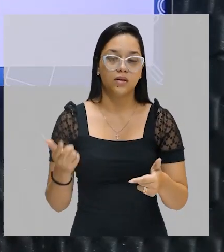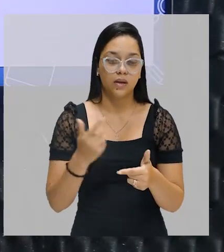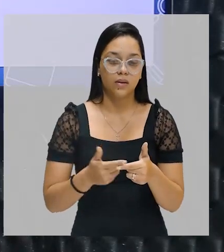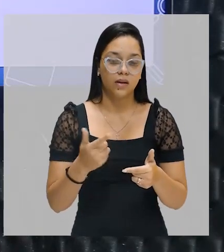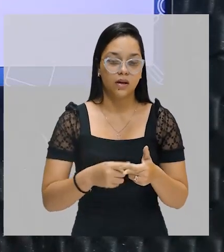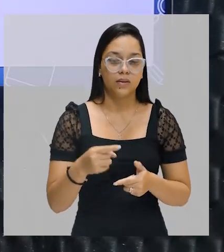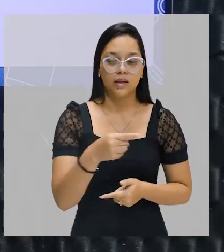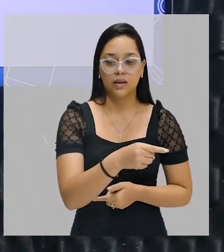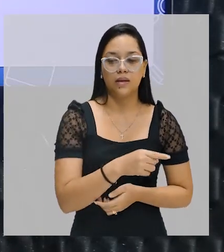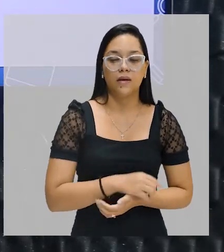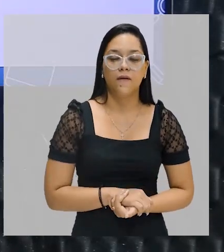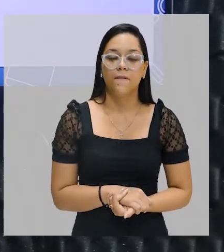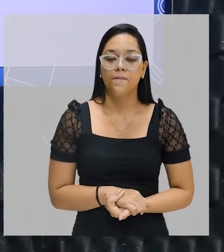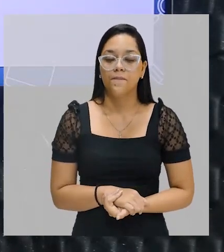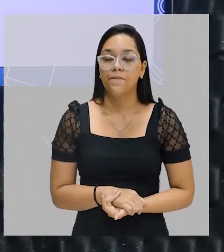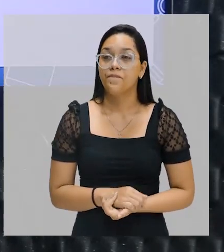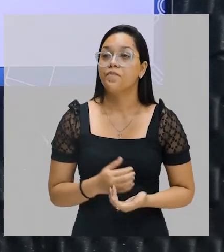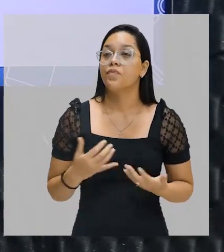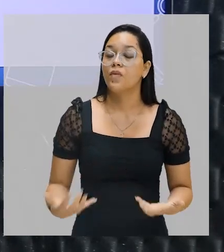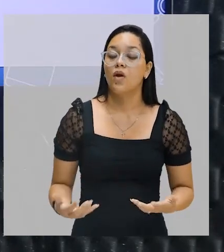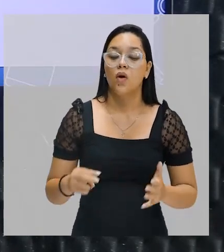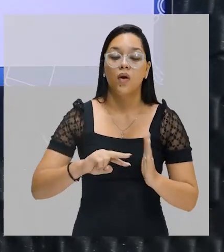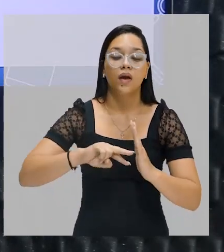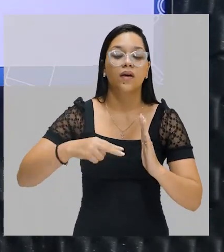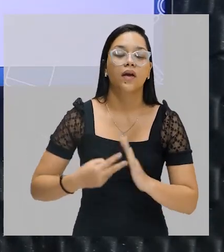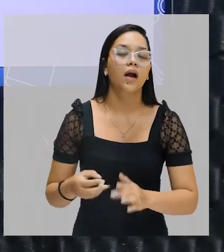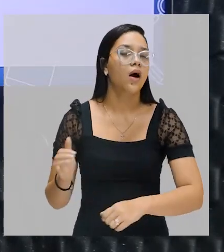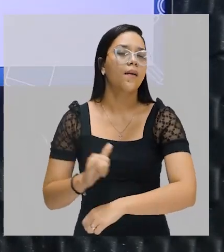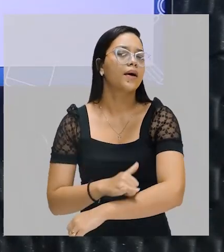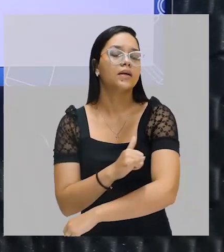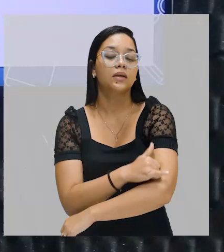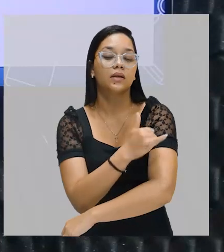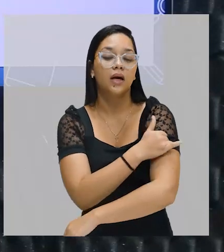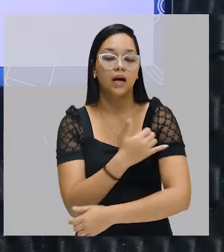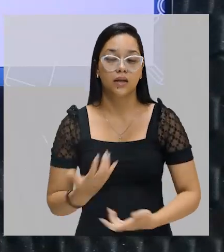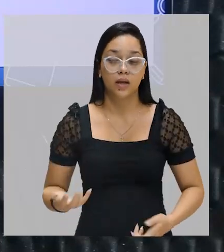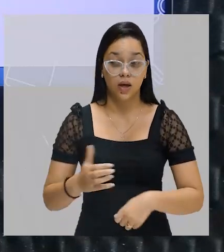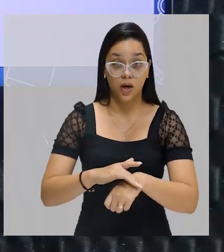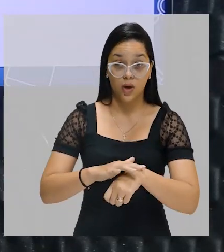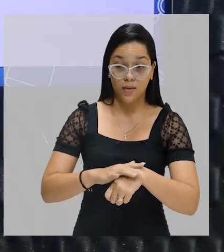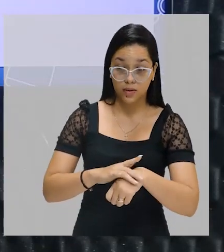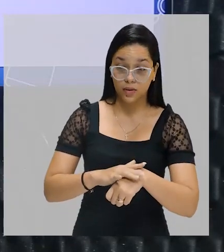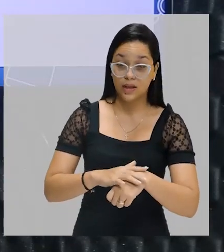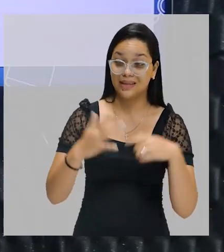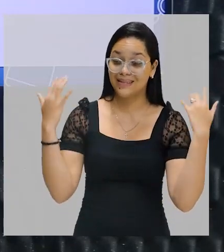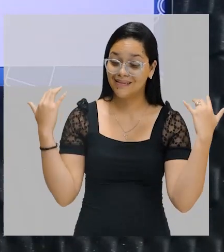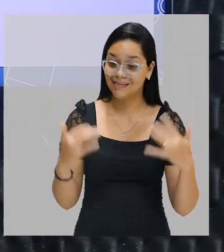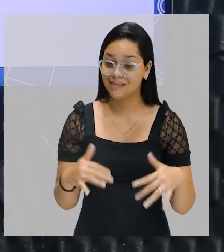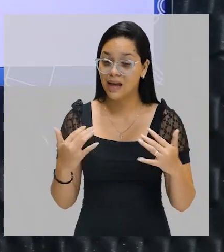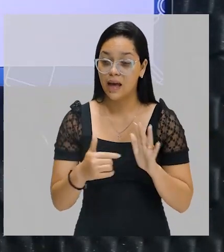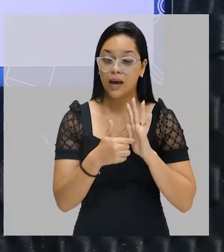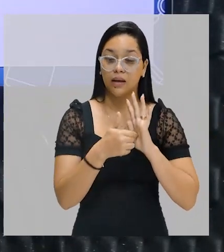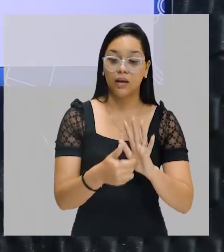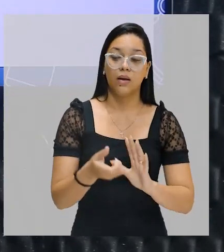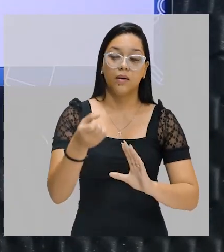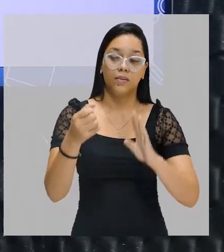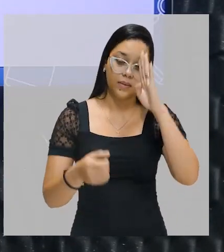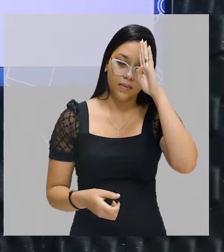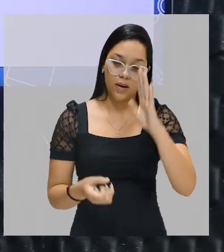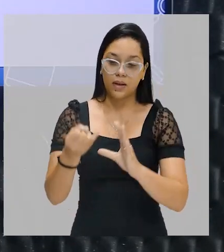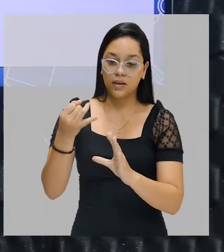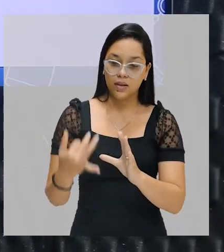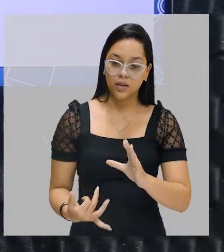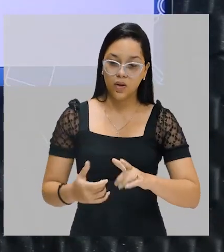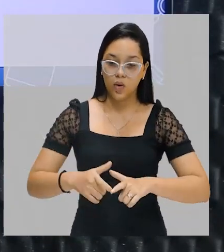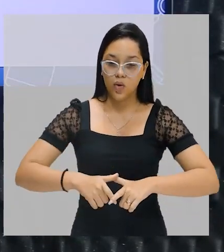aqui. Então, professor, o que seria a obesidade? É uma doença crônica, grave, que apresenta como